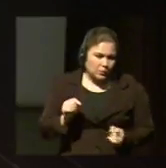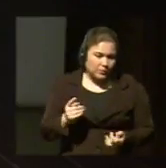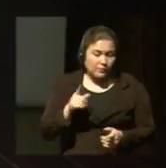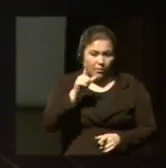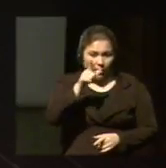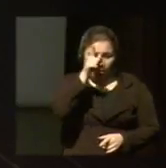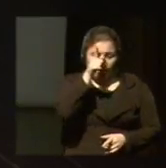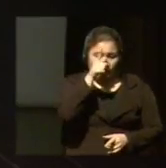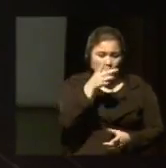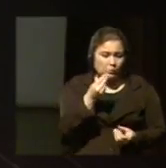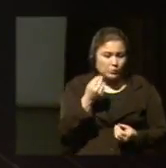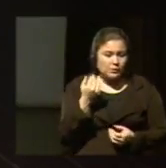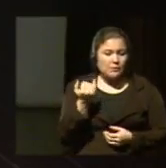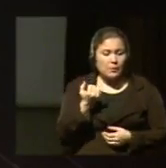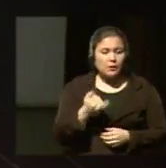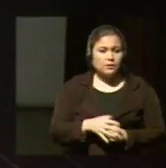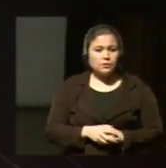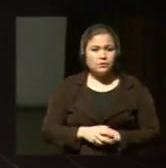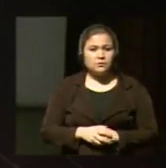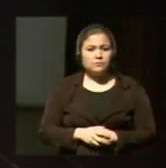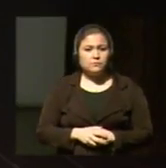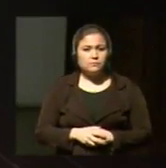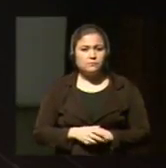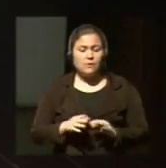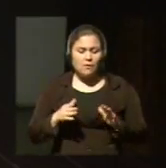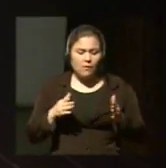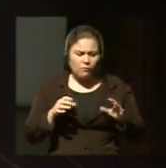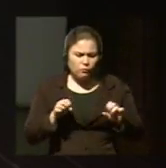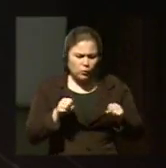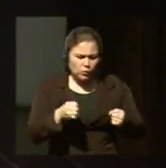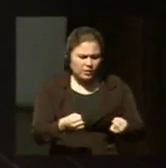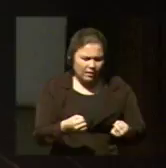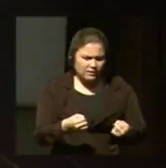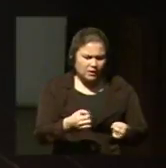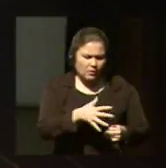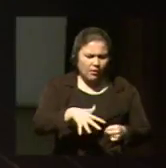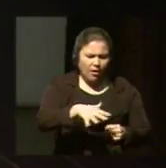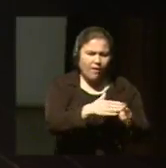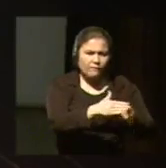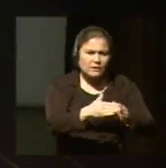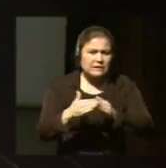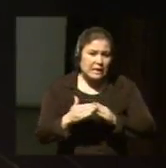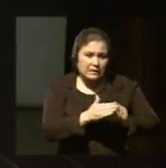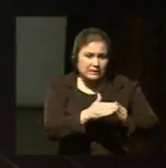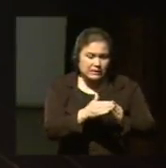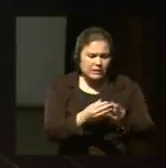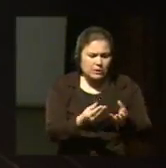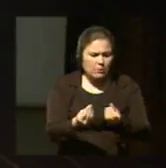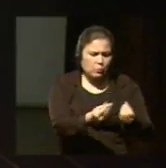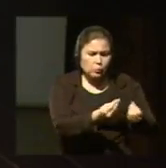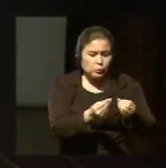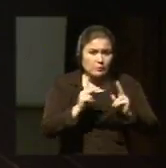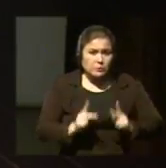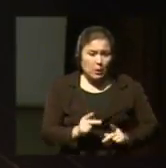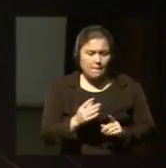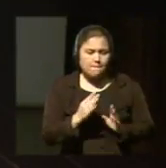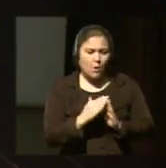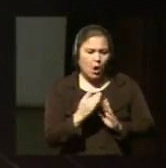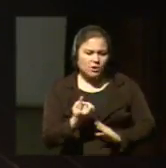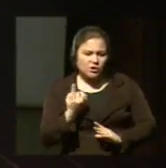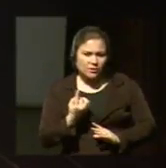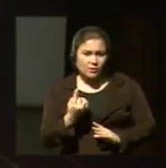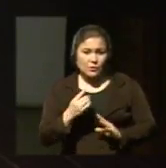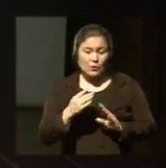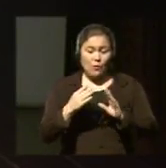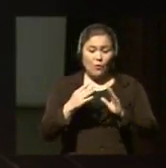Alemanha ficou muito importante fortalecer vizinhanças, já que muitas pessoas moram sozinhas e os filhos